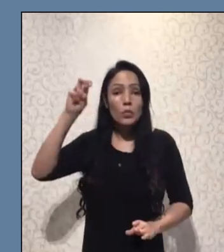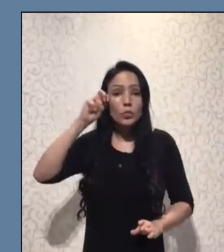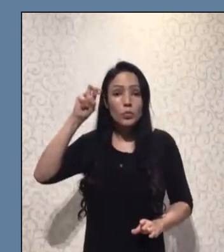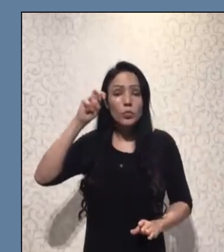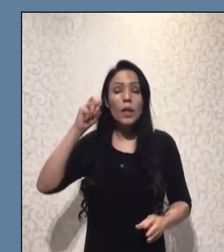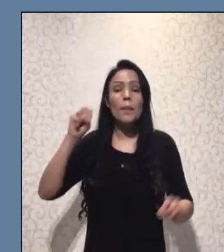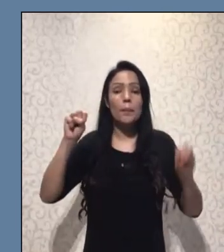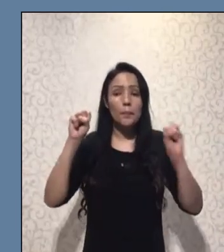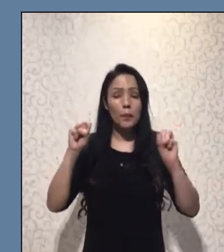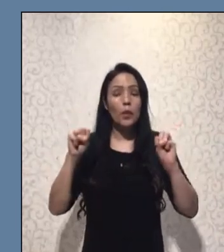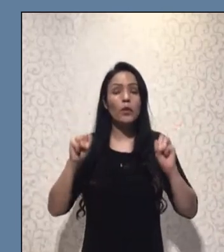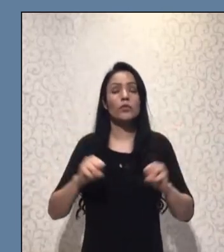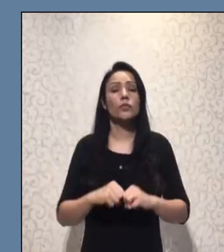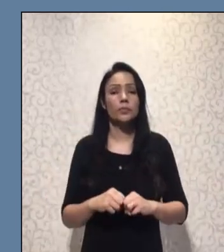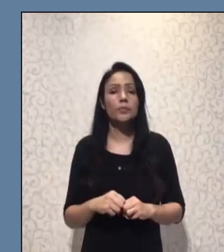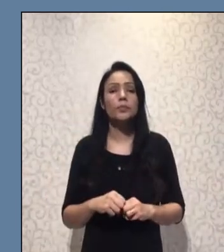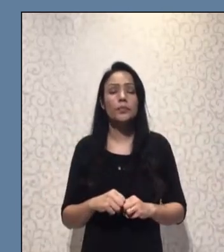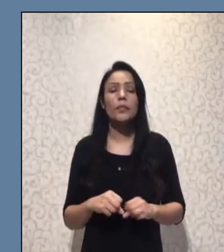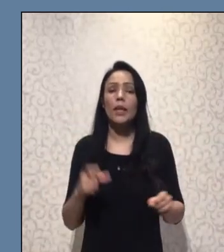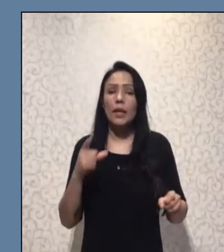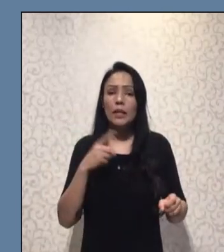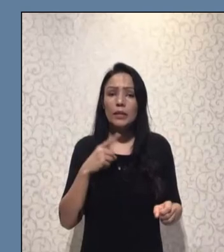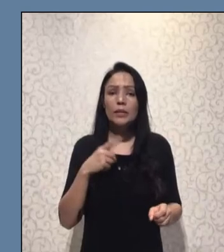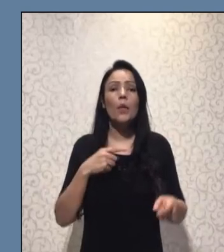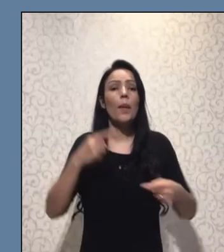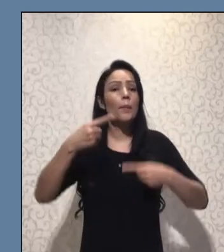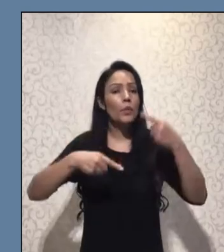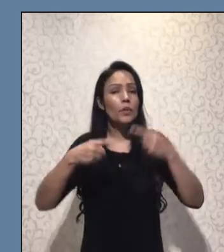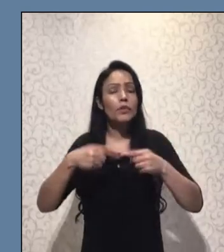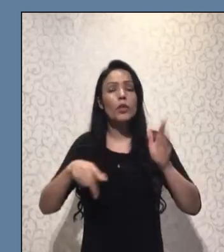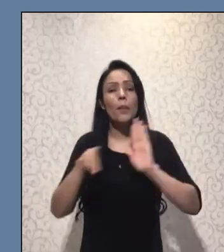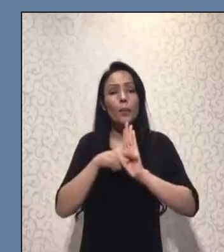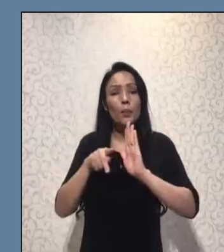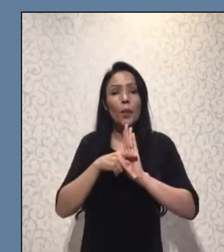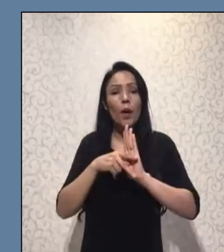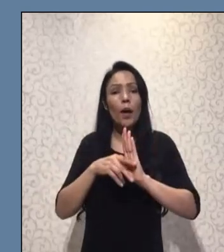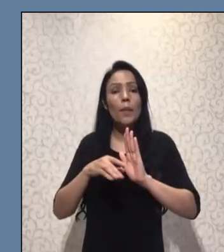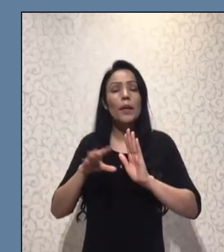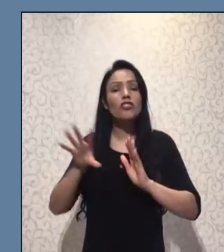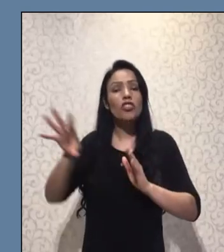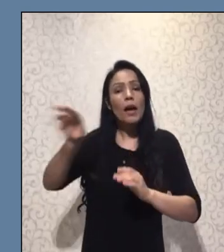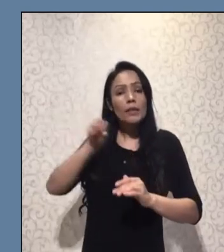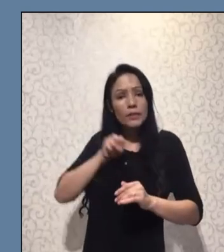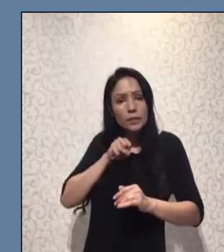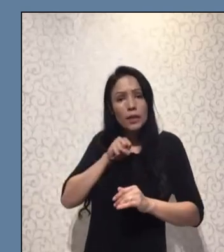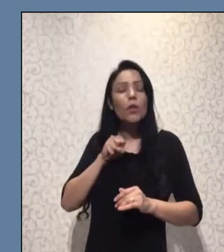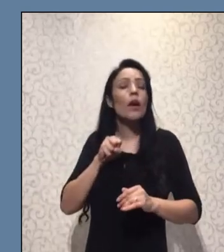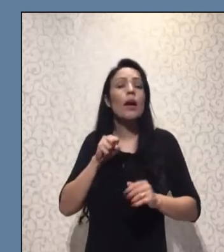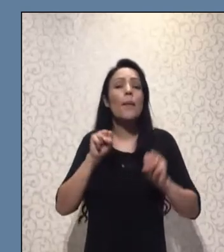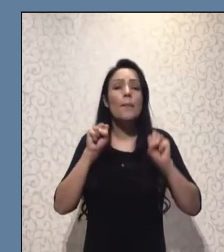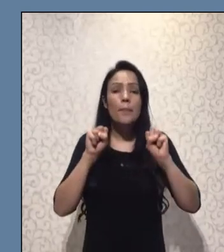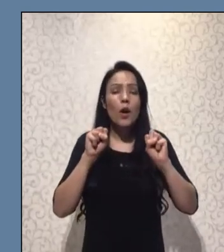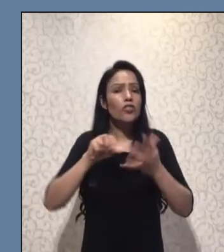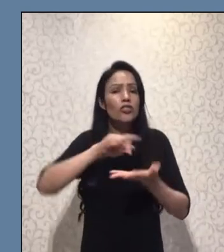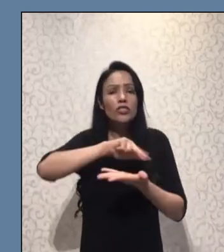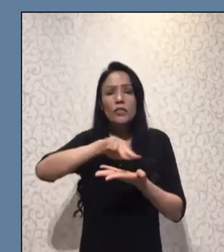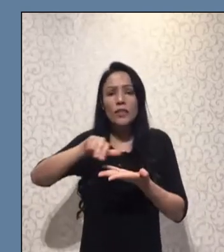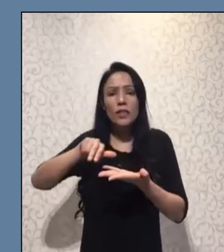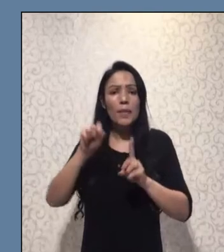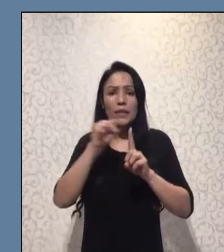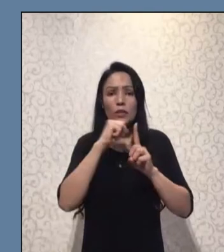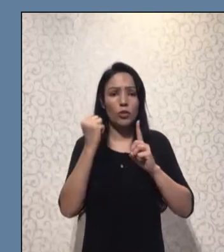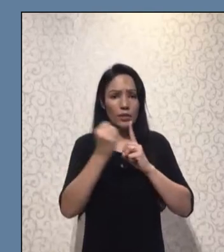ter uma política de aquisição que acolha e que represente mais segmentos da sociedade é a